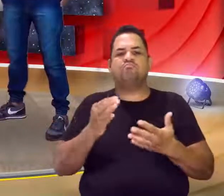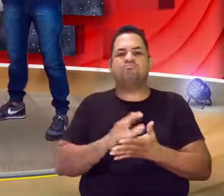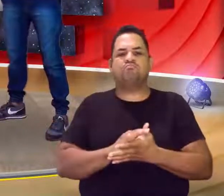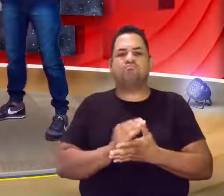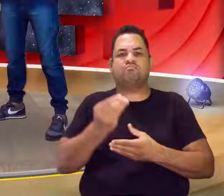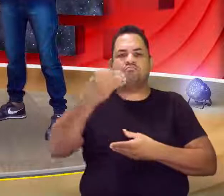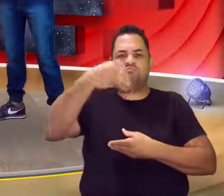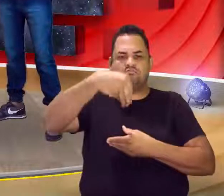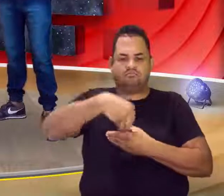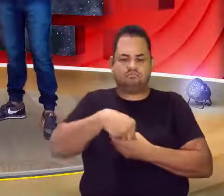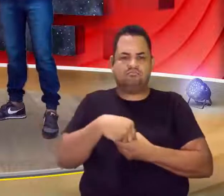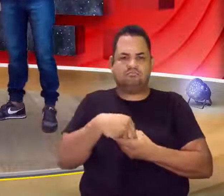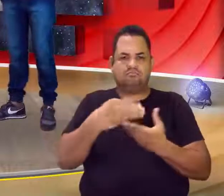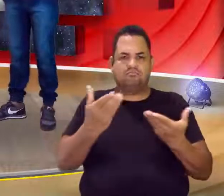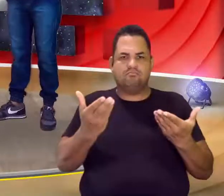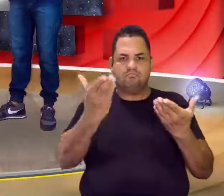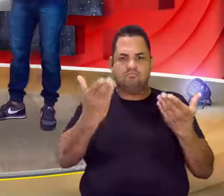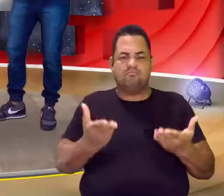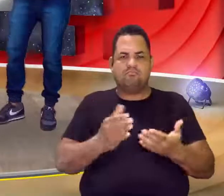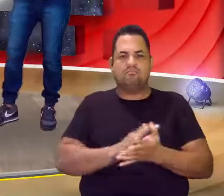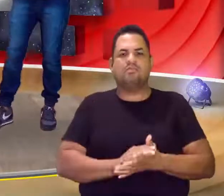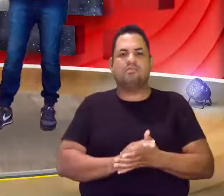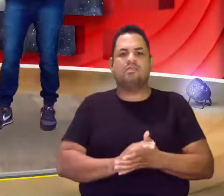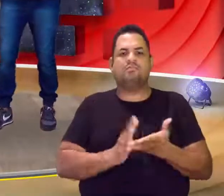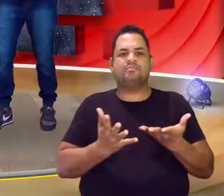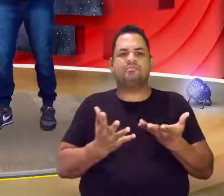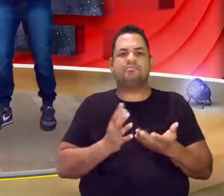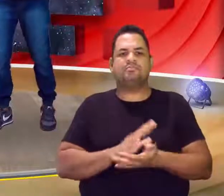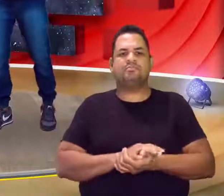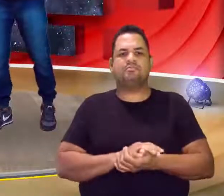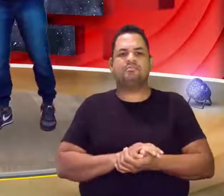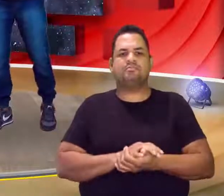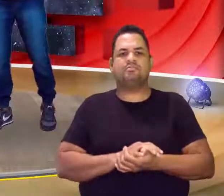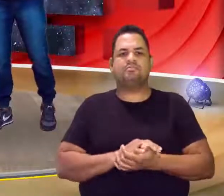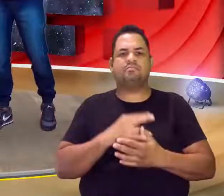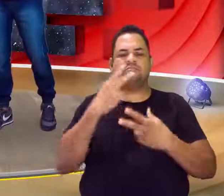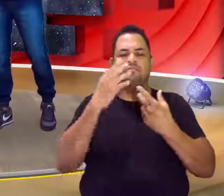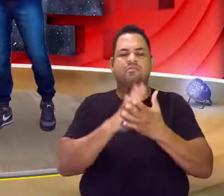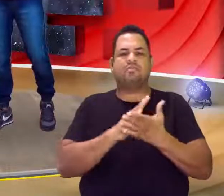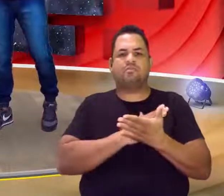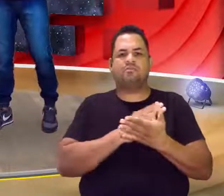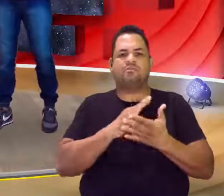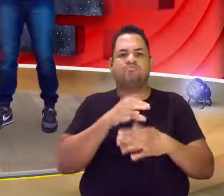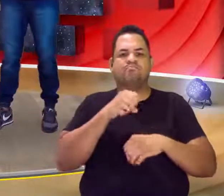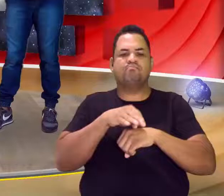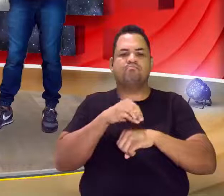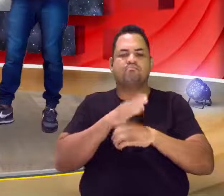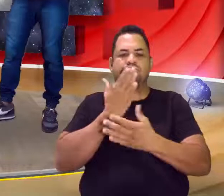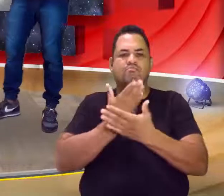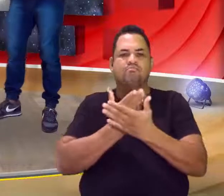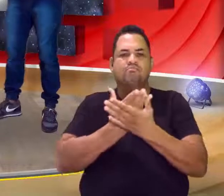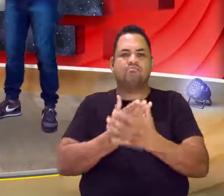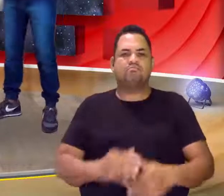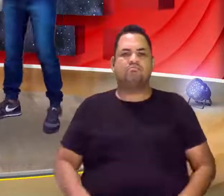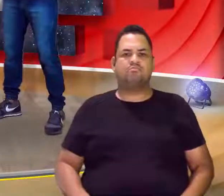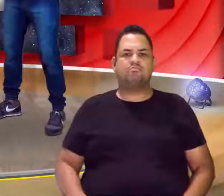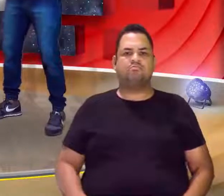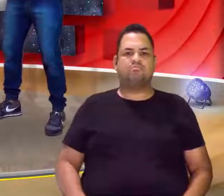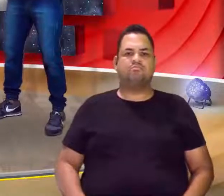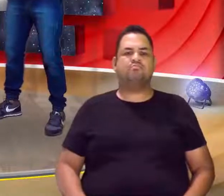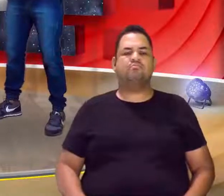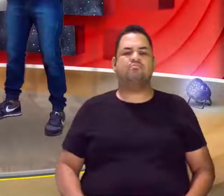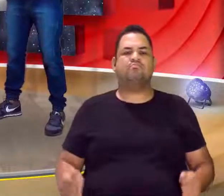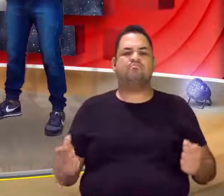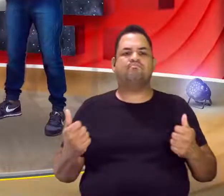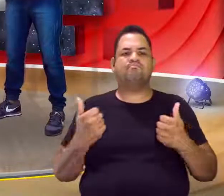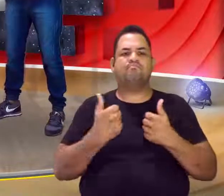dentro disso que a gente quer chegar bem pertinho aqui e conversar com vocês sobre as dicas da aula de hoje. Olha só, né? Vamos vir aqui mais perto,